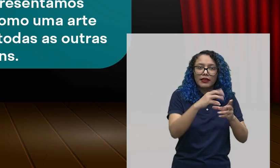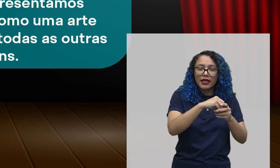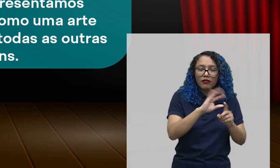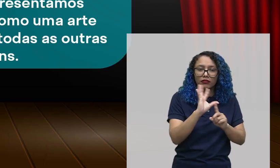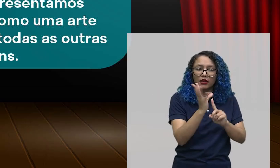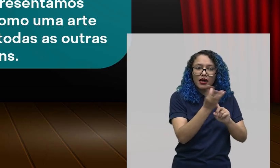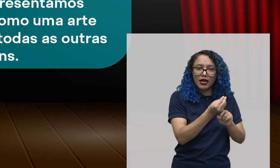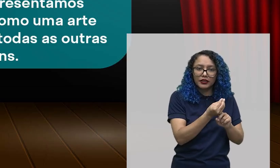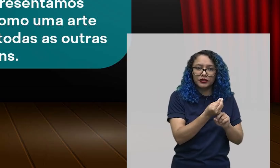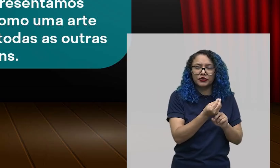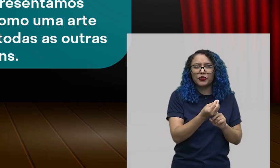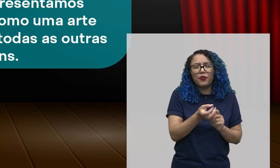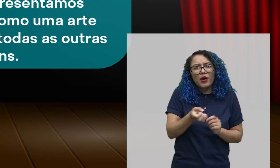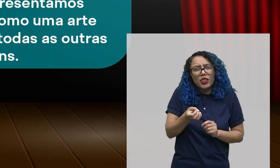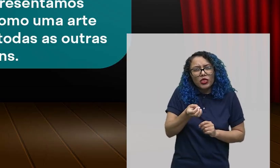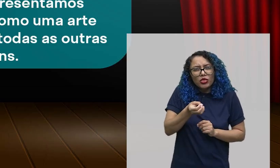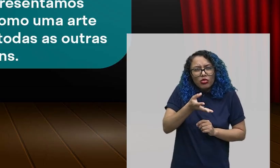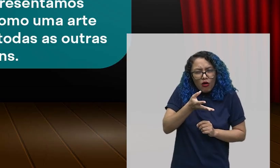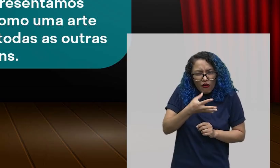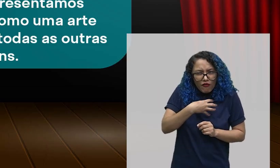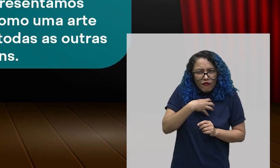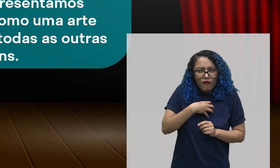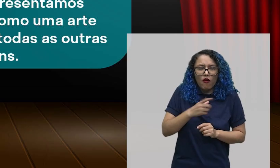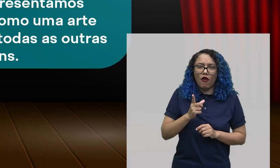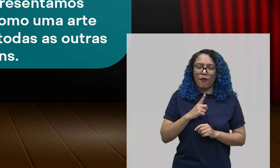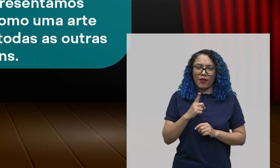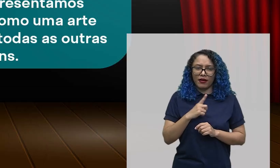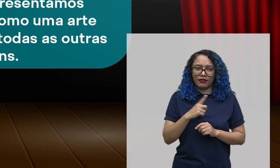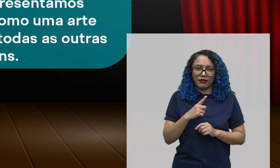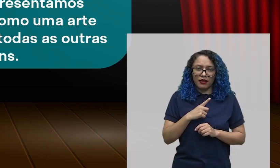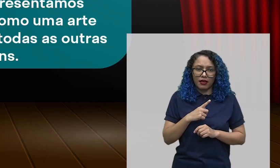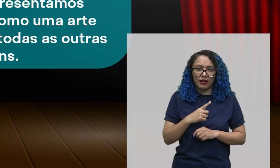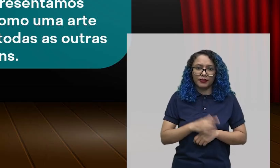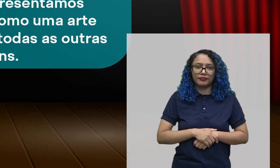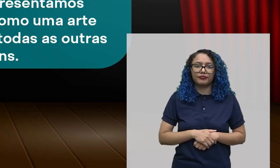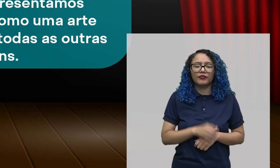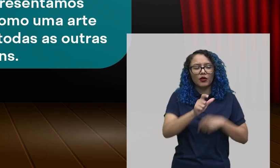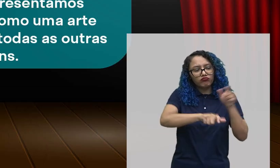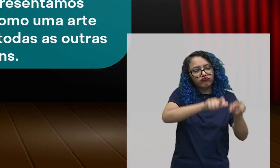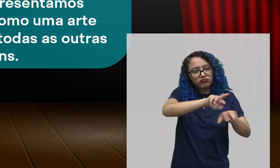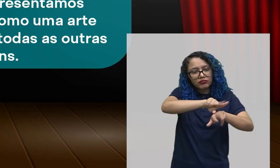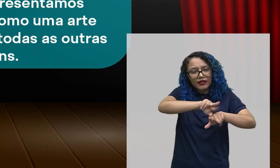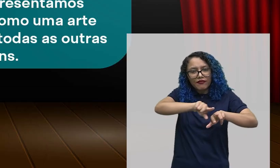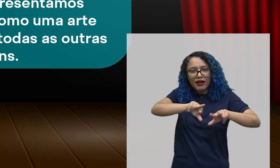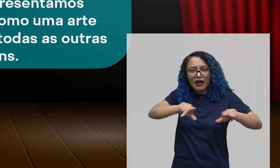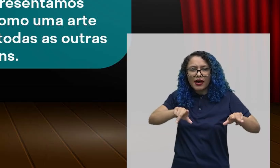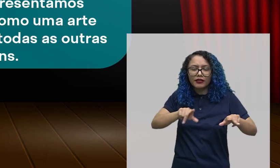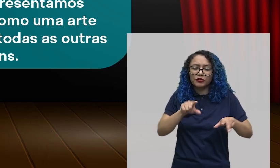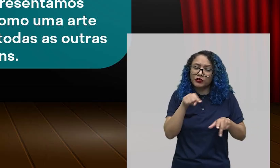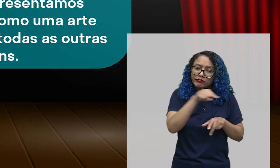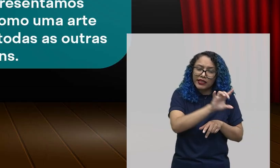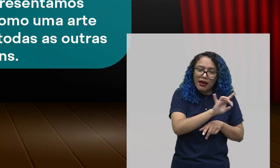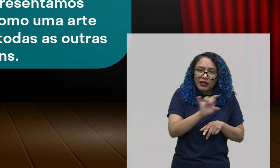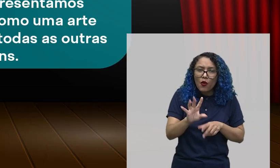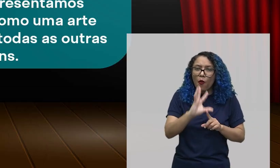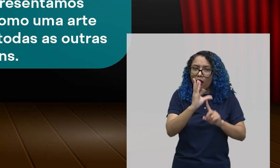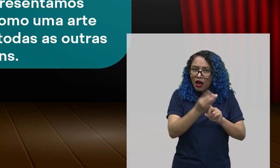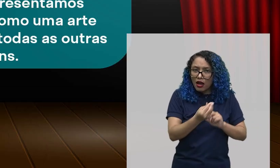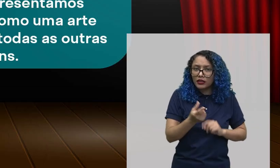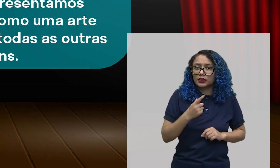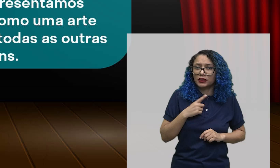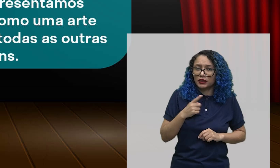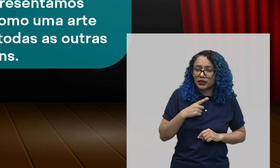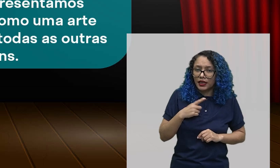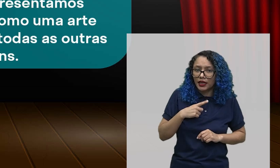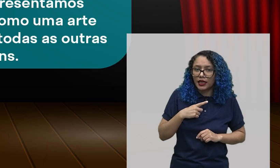para a cena, eu trago ele com uma nova roupagem. Então, junto com a diversidade de sujeitos, encontramos